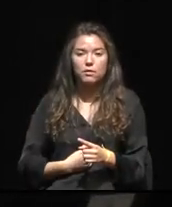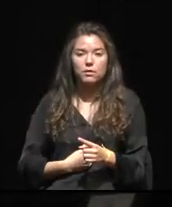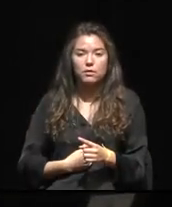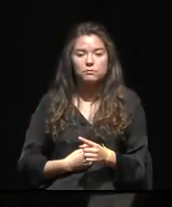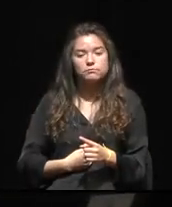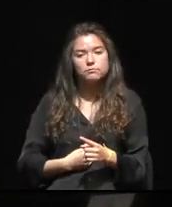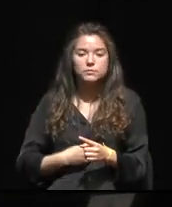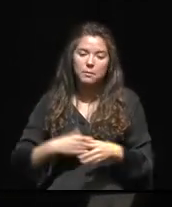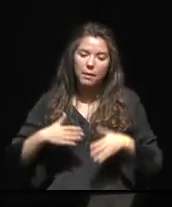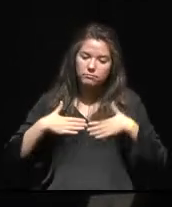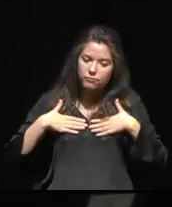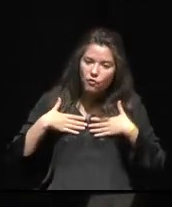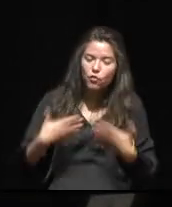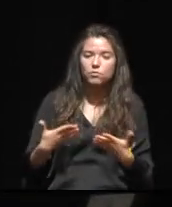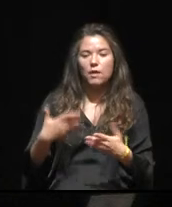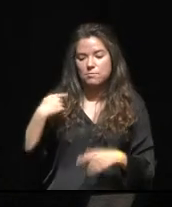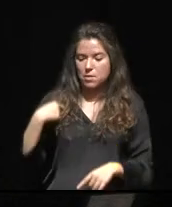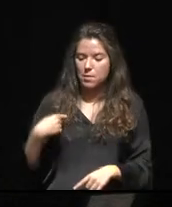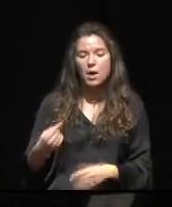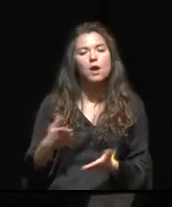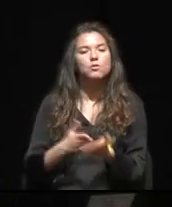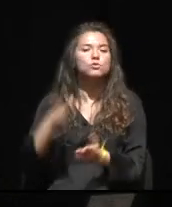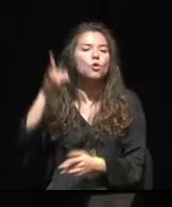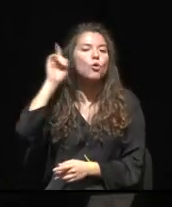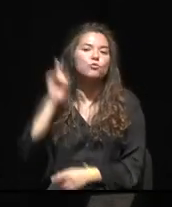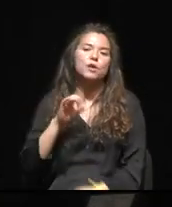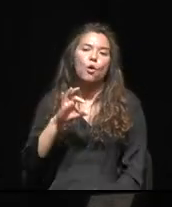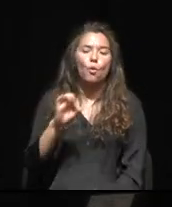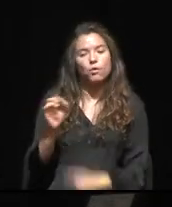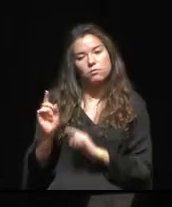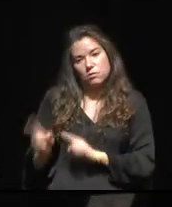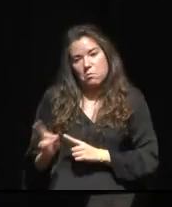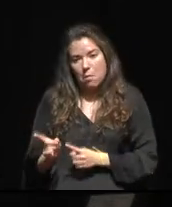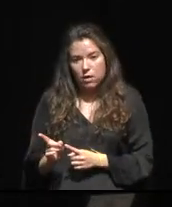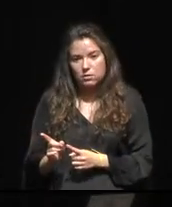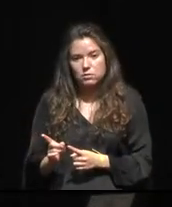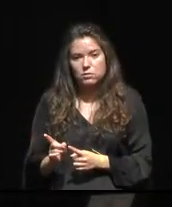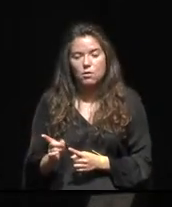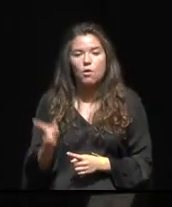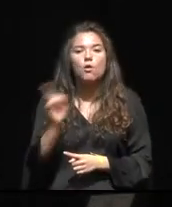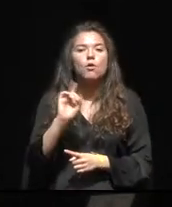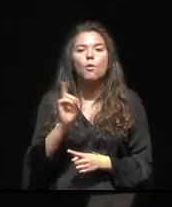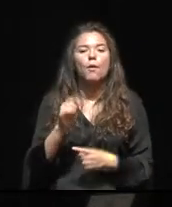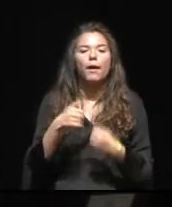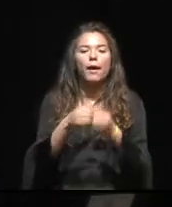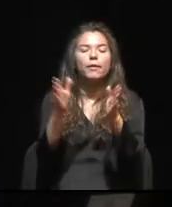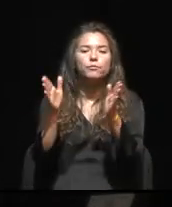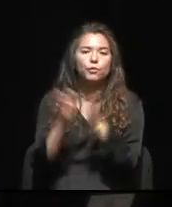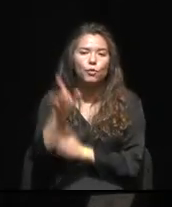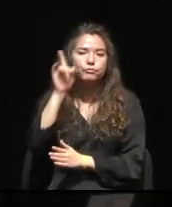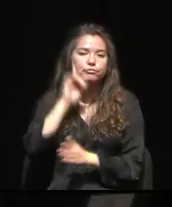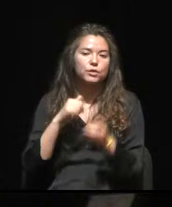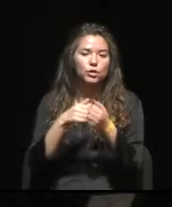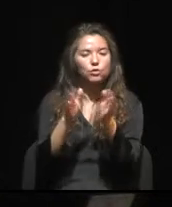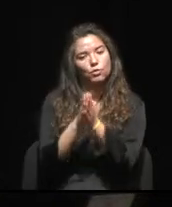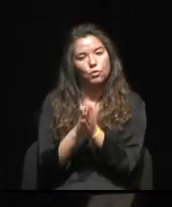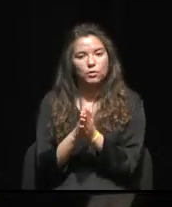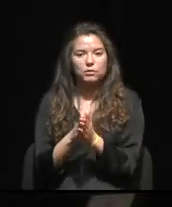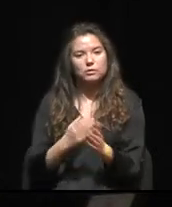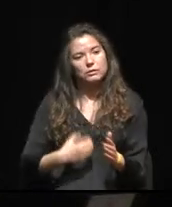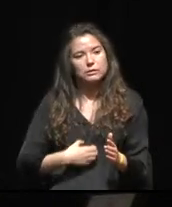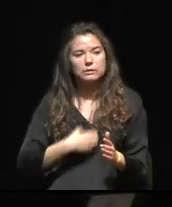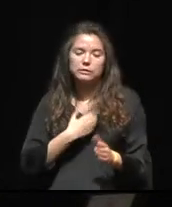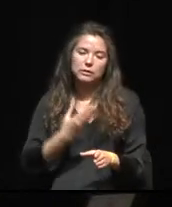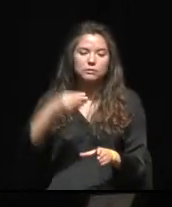mais iniciativa no dia a dia e que não fosse só no dia 8 de Março não é com todas e todos que uma mulher se sente